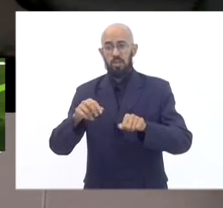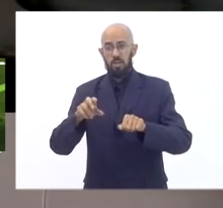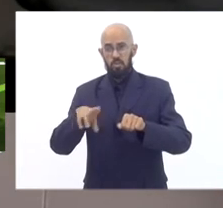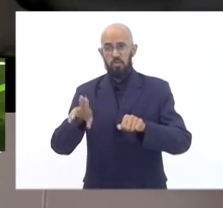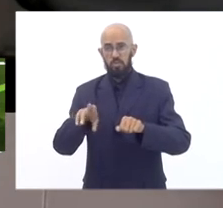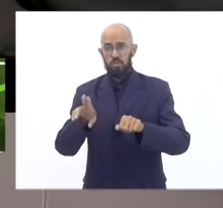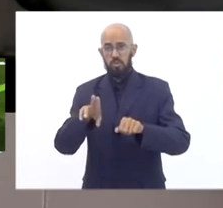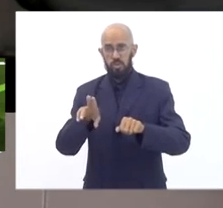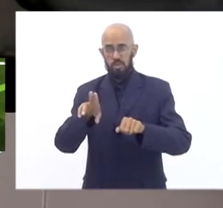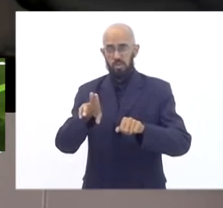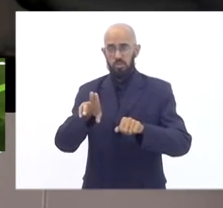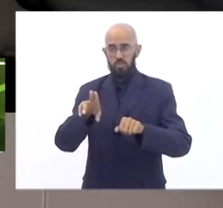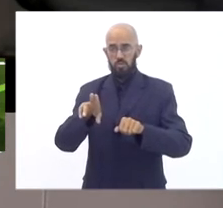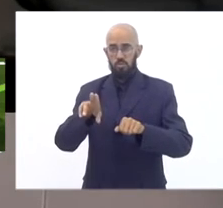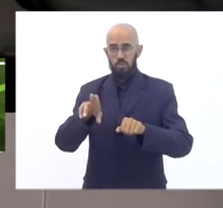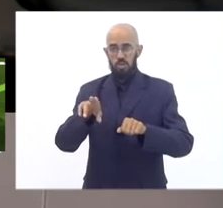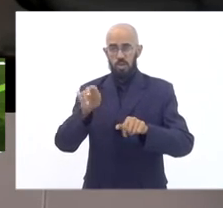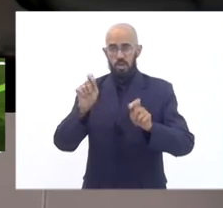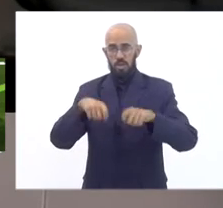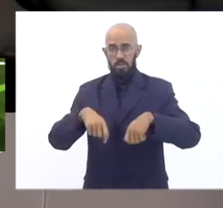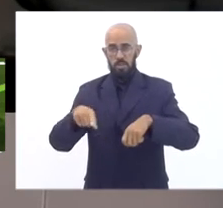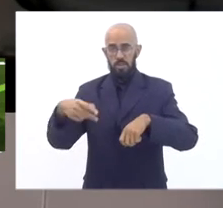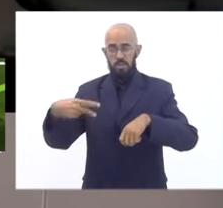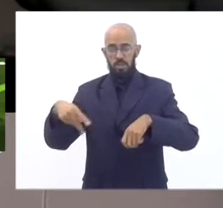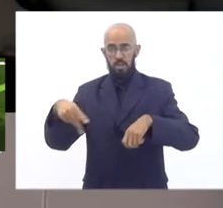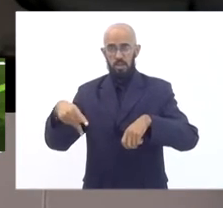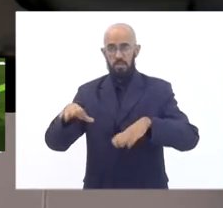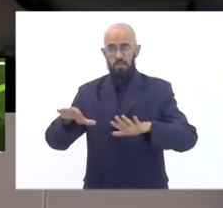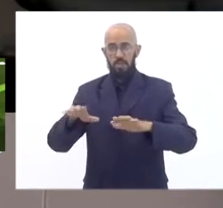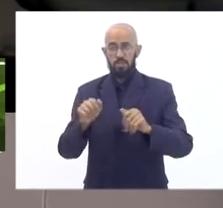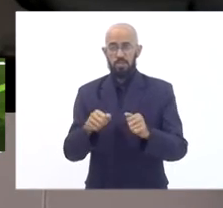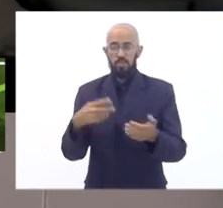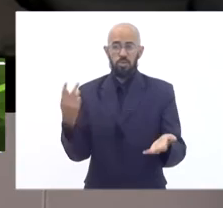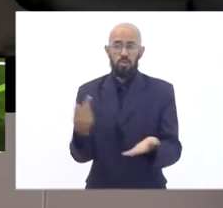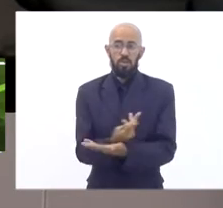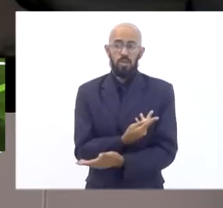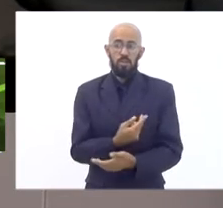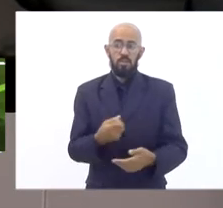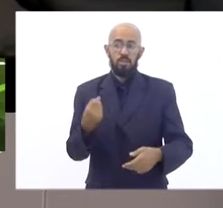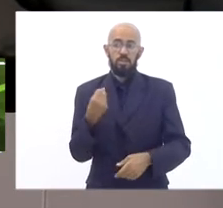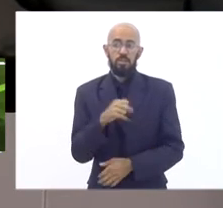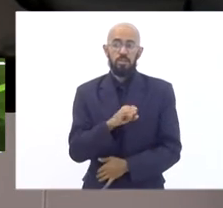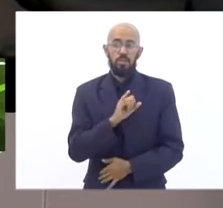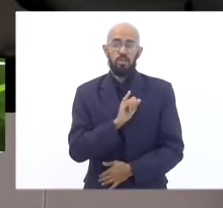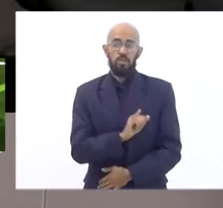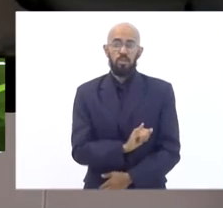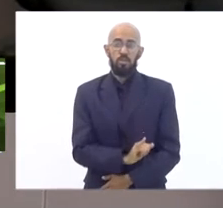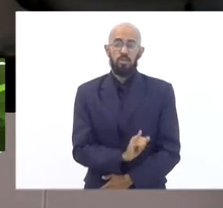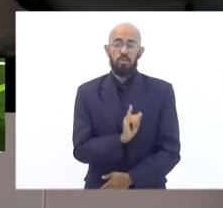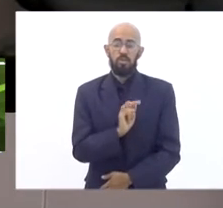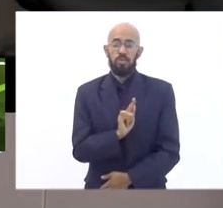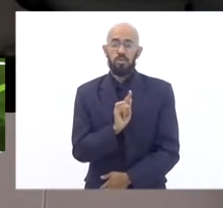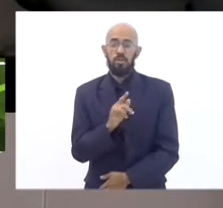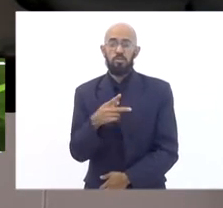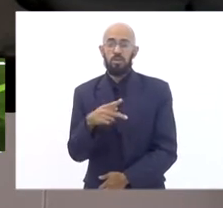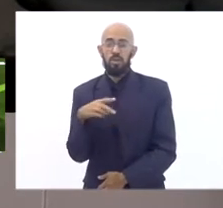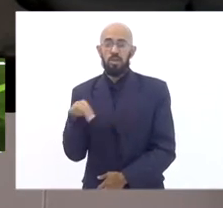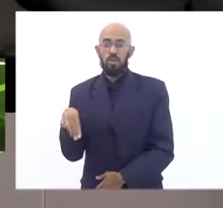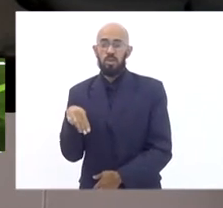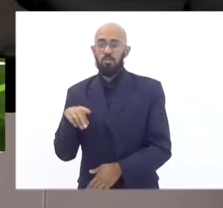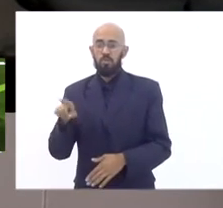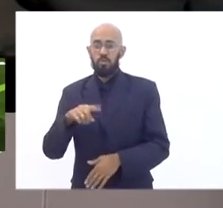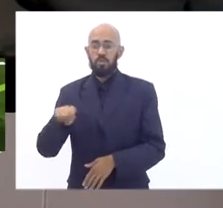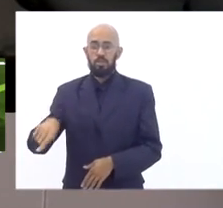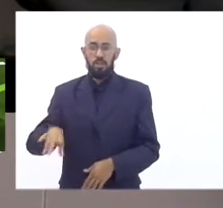emprestado o espírito dela, mas ela é válida para quando o IGPM é extinto. Então, nessa ocasião, o IGPM, na verdade, ele